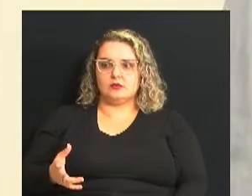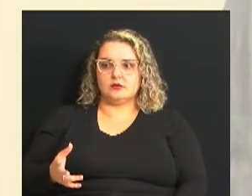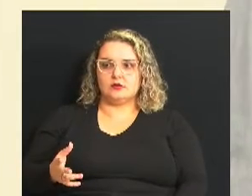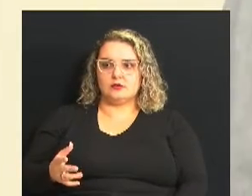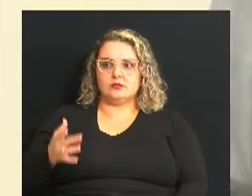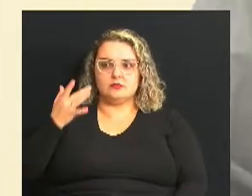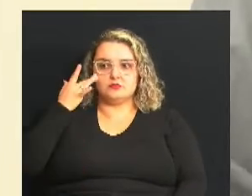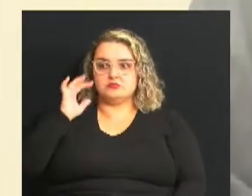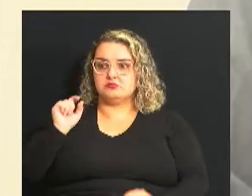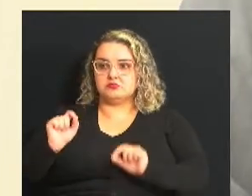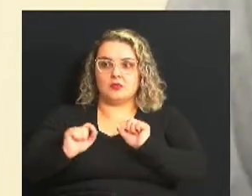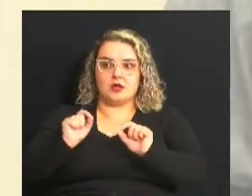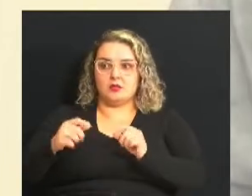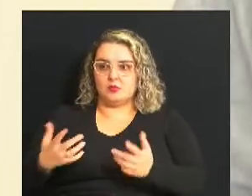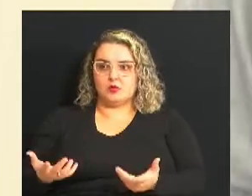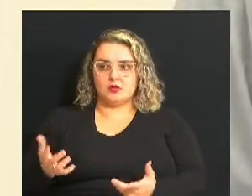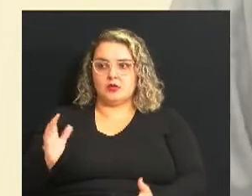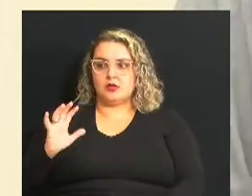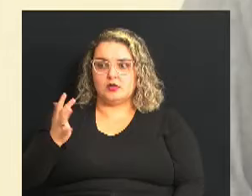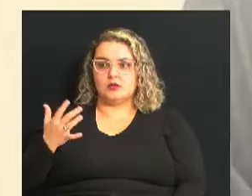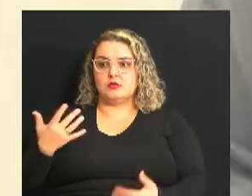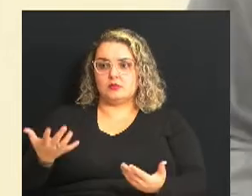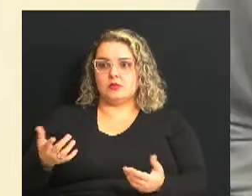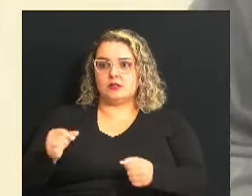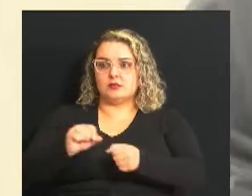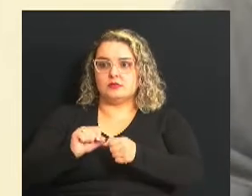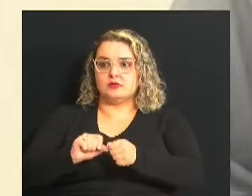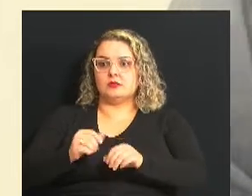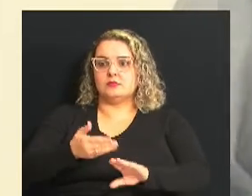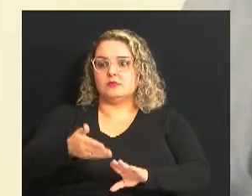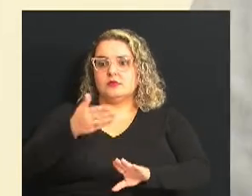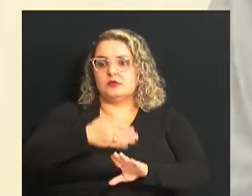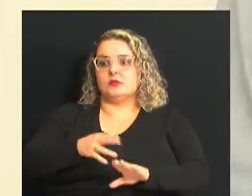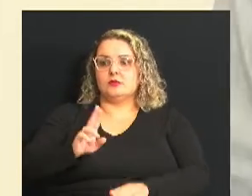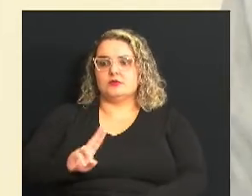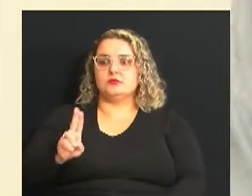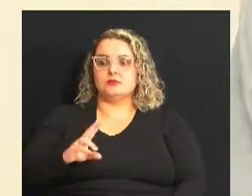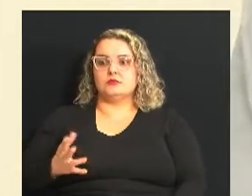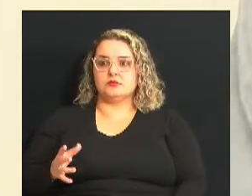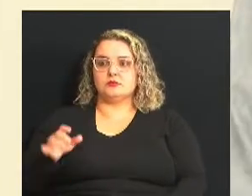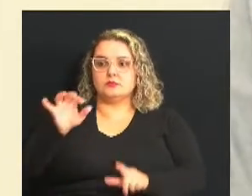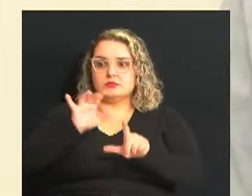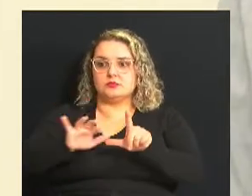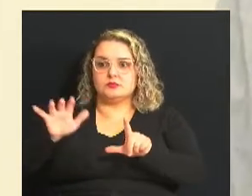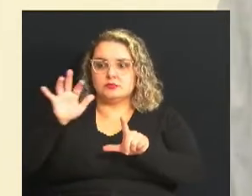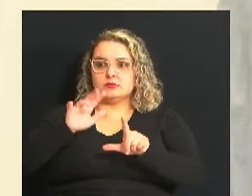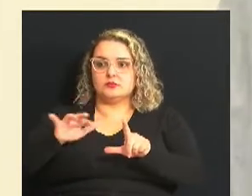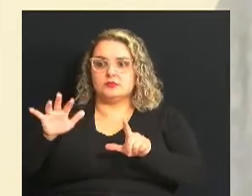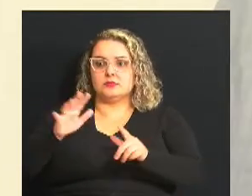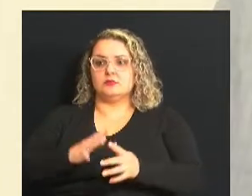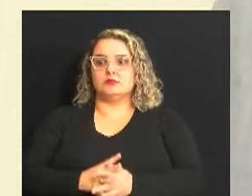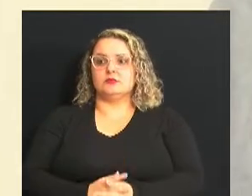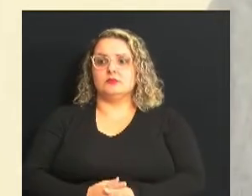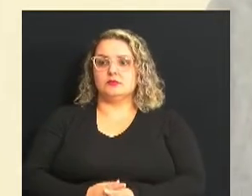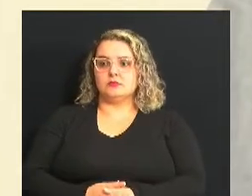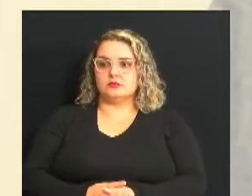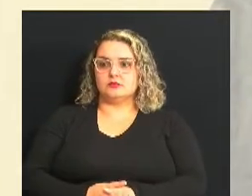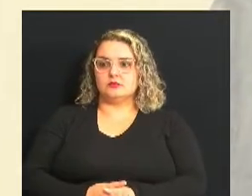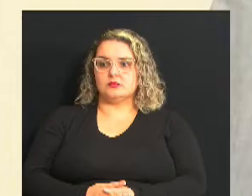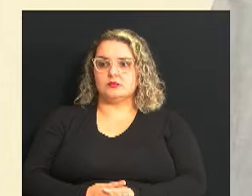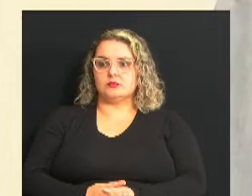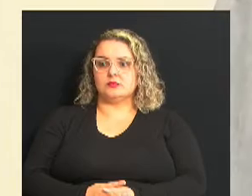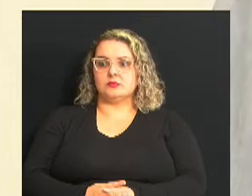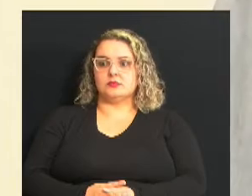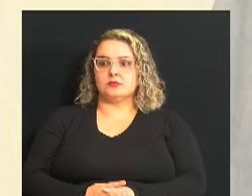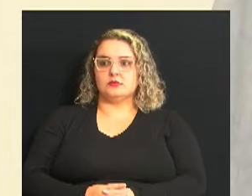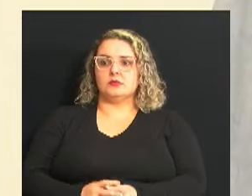aconteceu, mas a gente utilizou aí a plataforma Asterisco, se